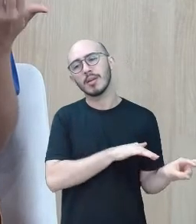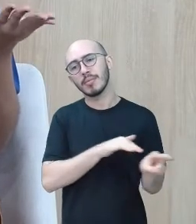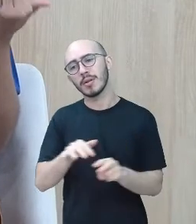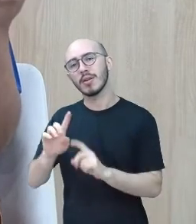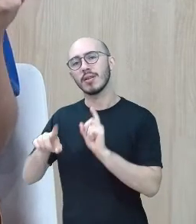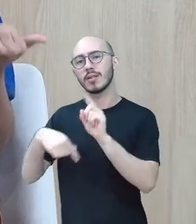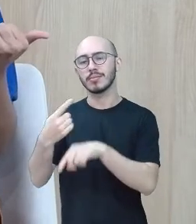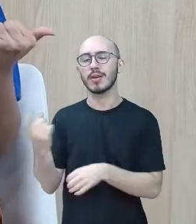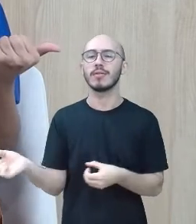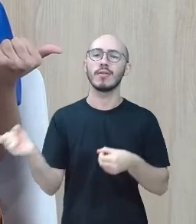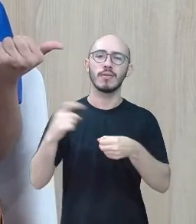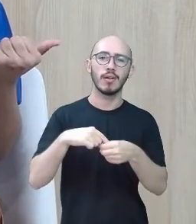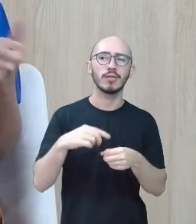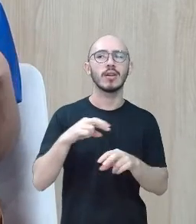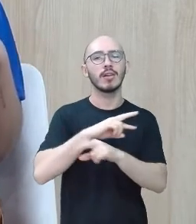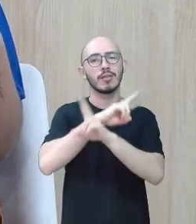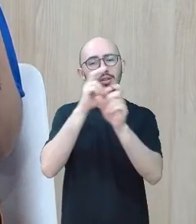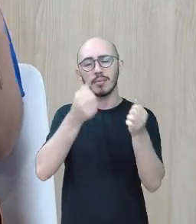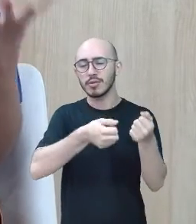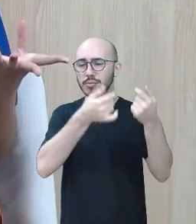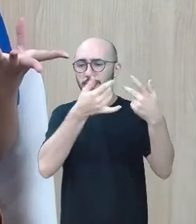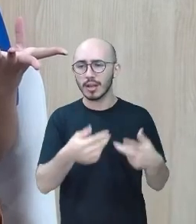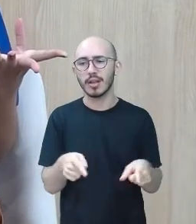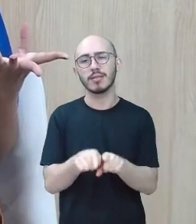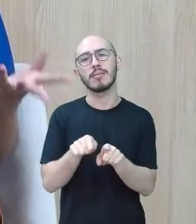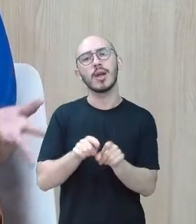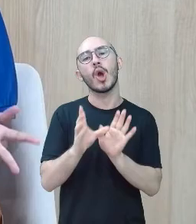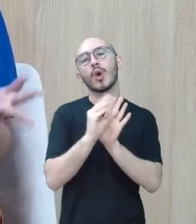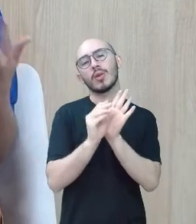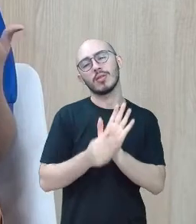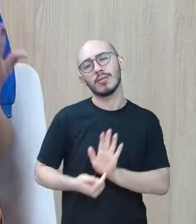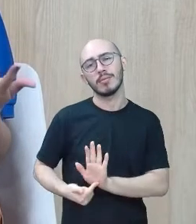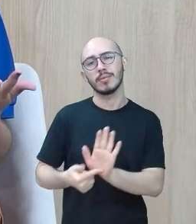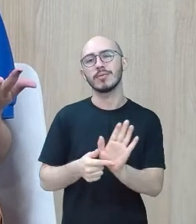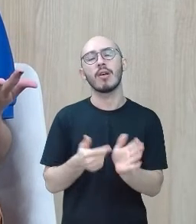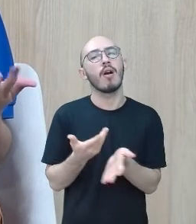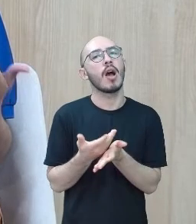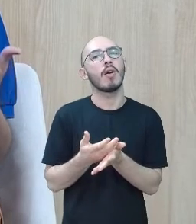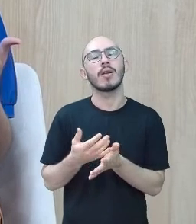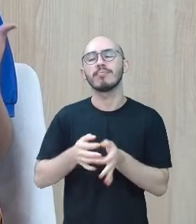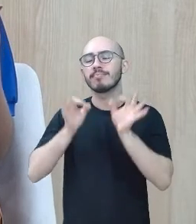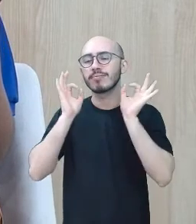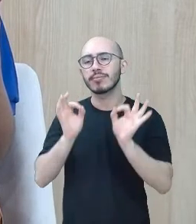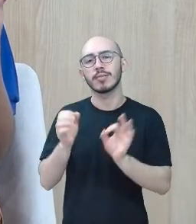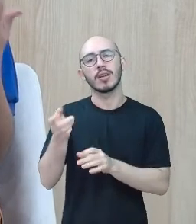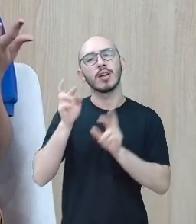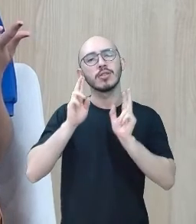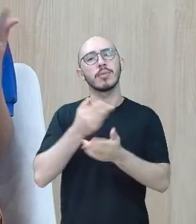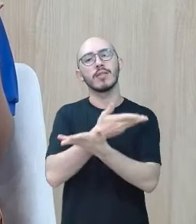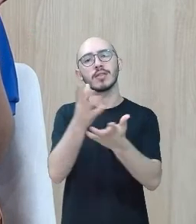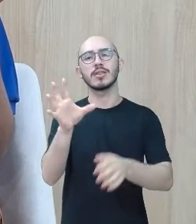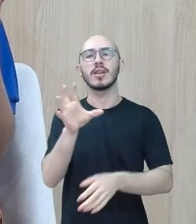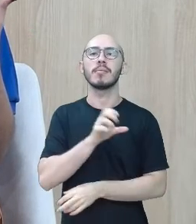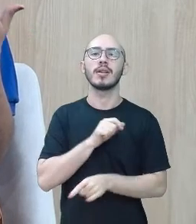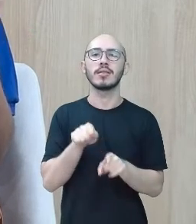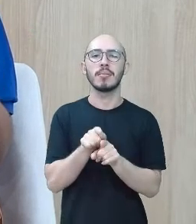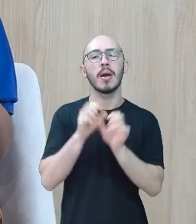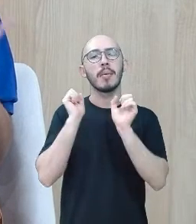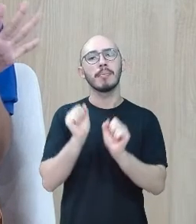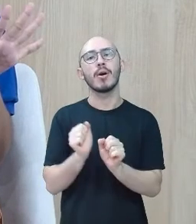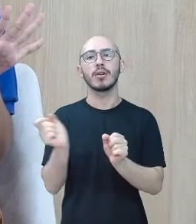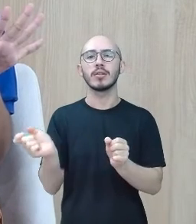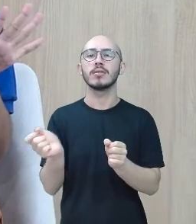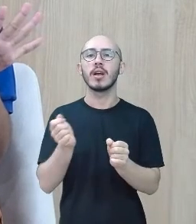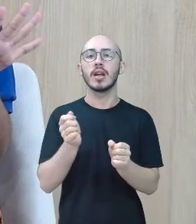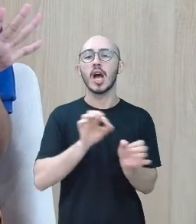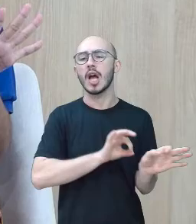chega aqui para falar com vocês de novo, para passar mais conteúdo. A aula foi incrível, né? Espero que vocês tenham amado e vocês podem reassistir